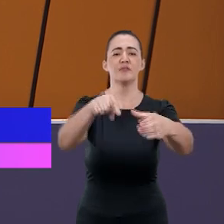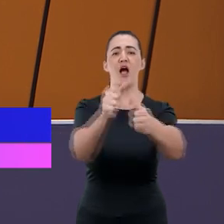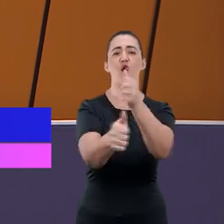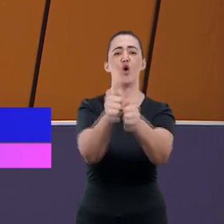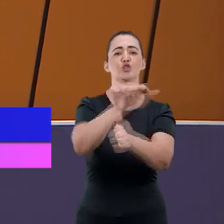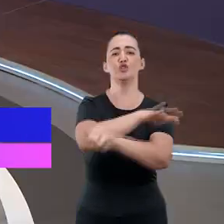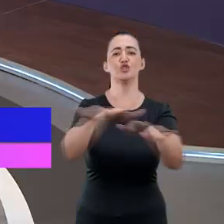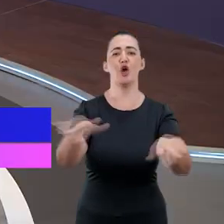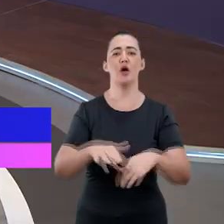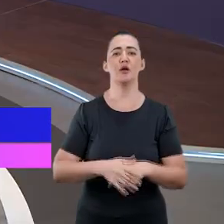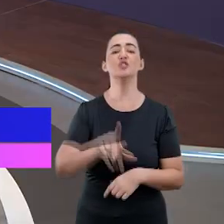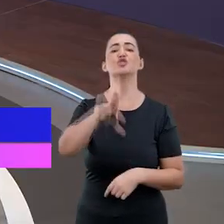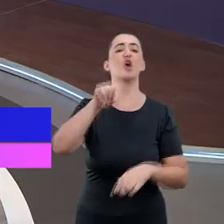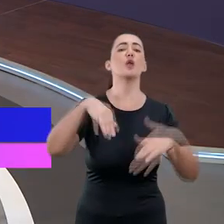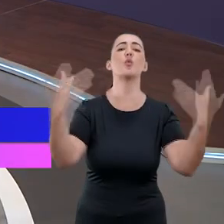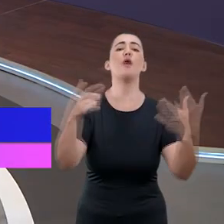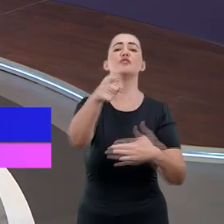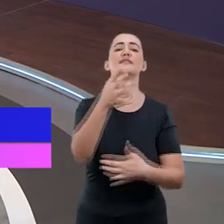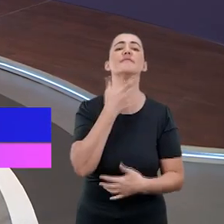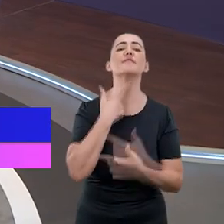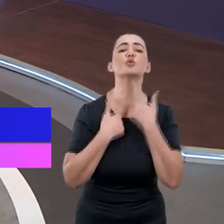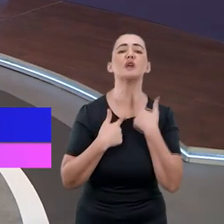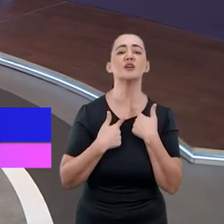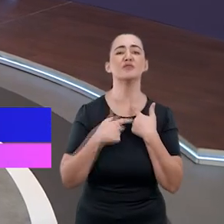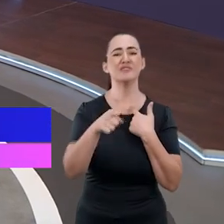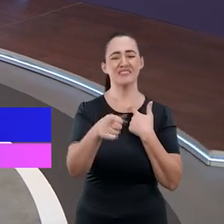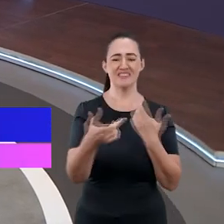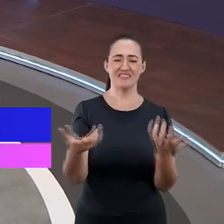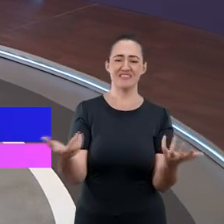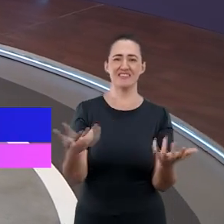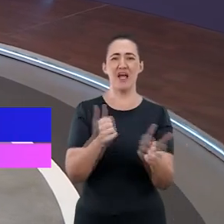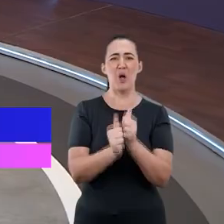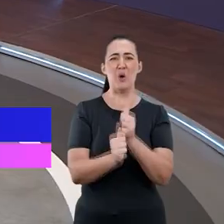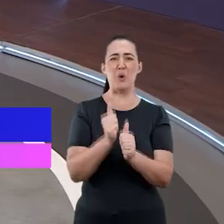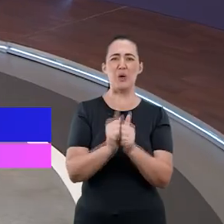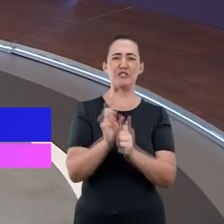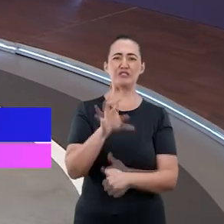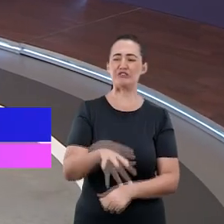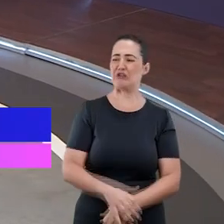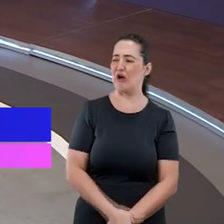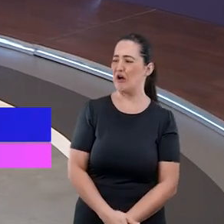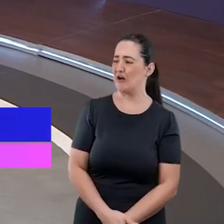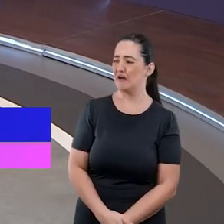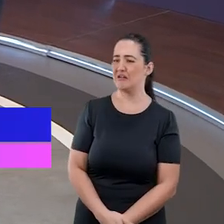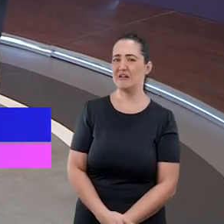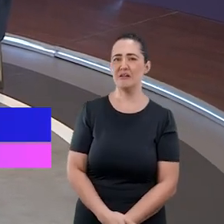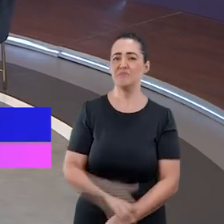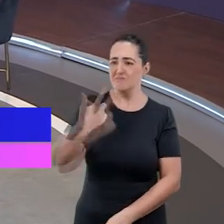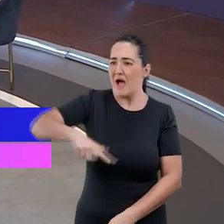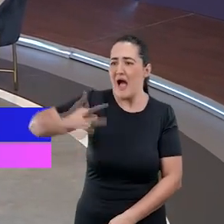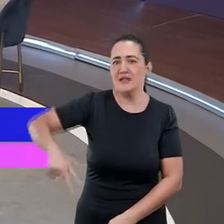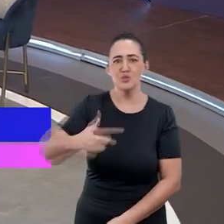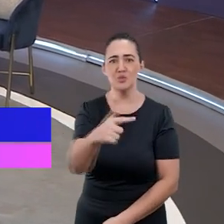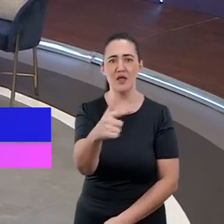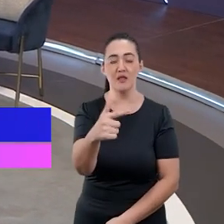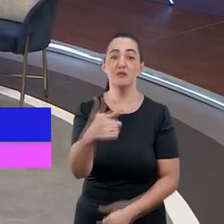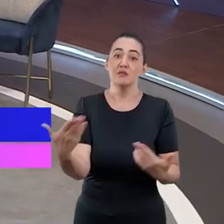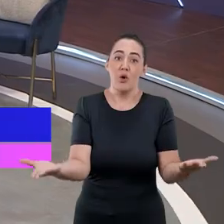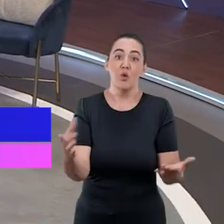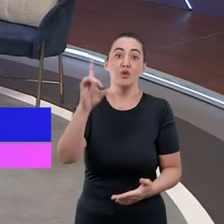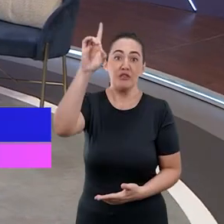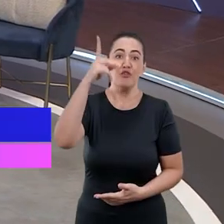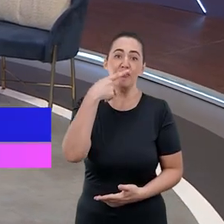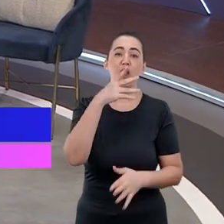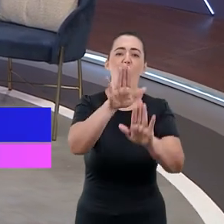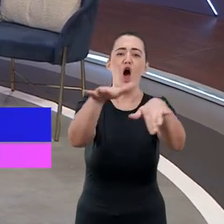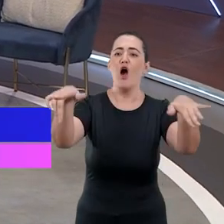escolha. A Bíblia diz que Deus é amor, a essência de Deus é amor, e só pode amar quem é